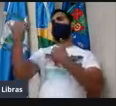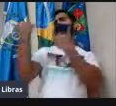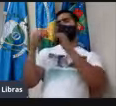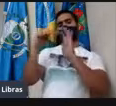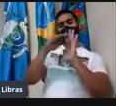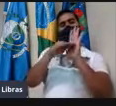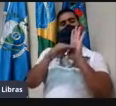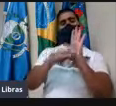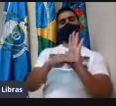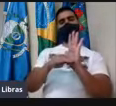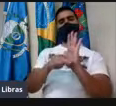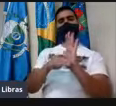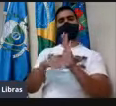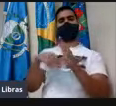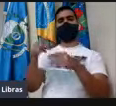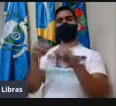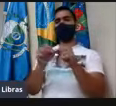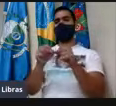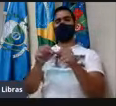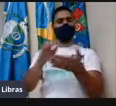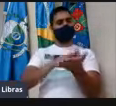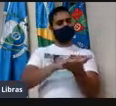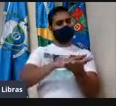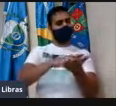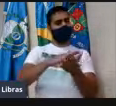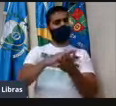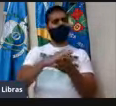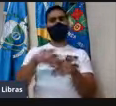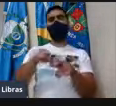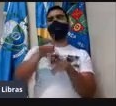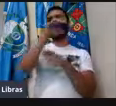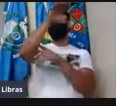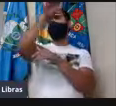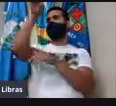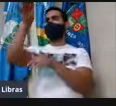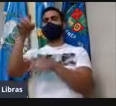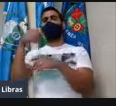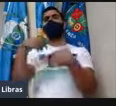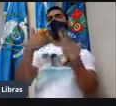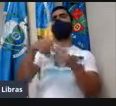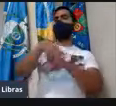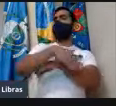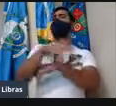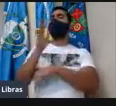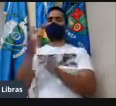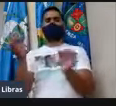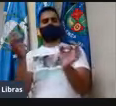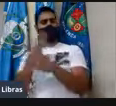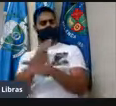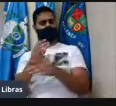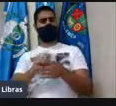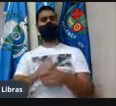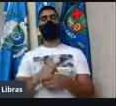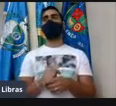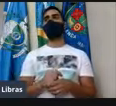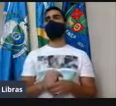abaixo. Qual o cronograma de asfaltamento das ruas do município, sede e distritos? Quais as ruas já foram asfaltadas, sedes e